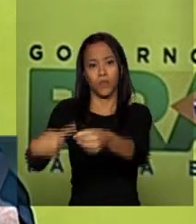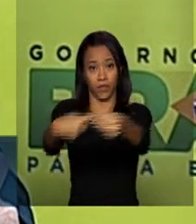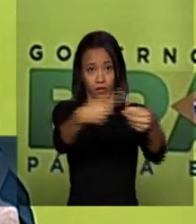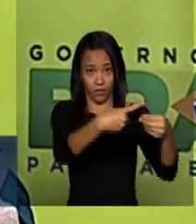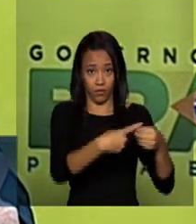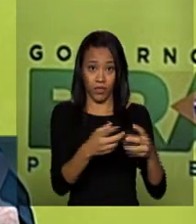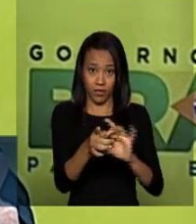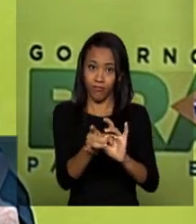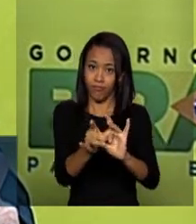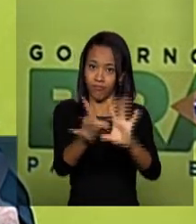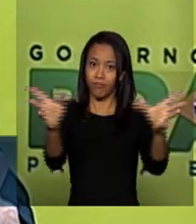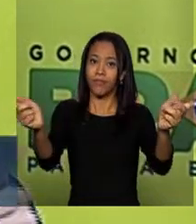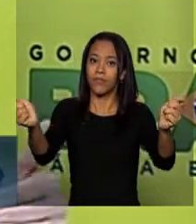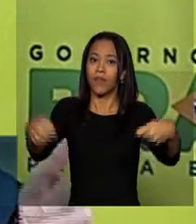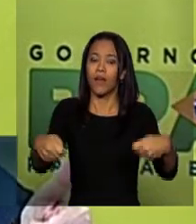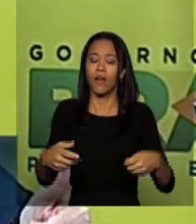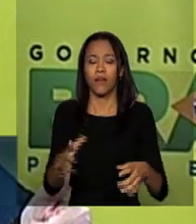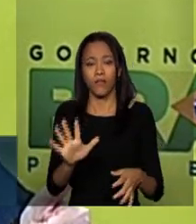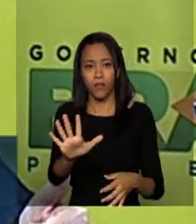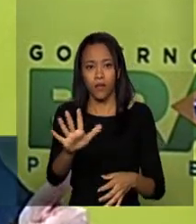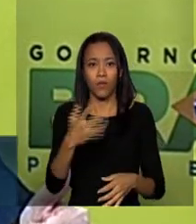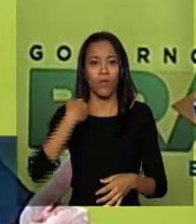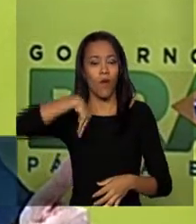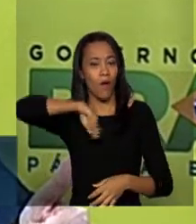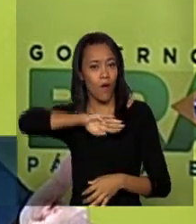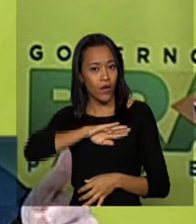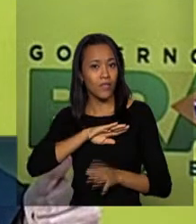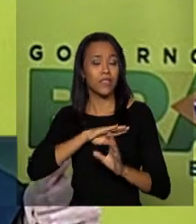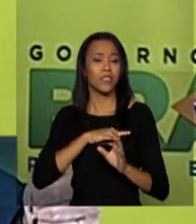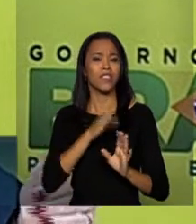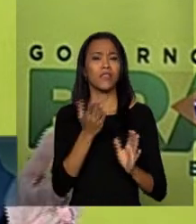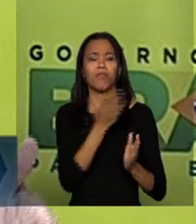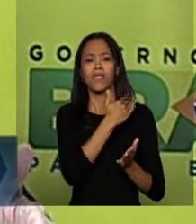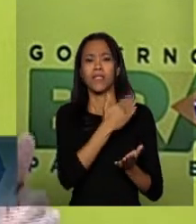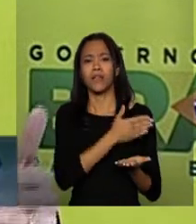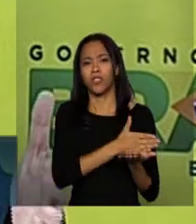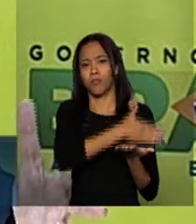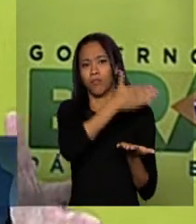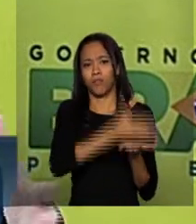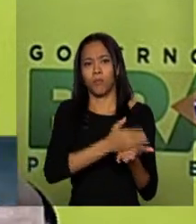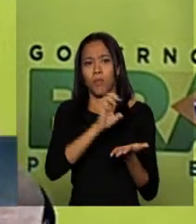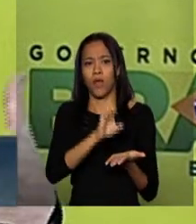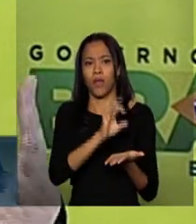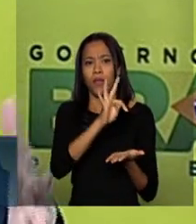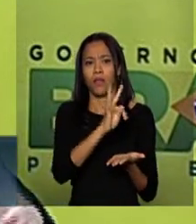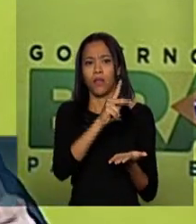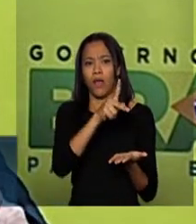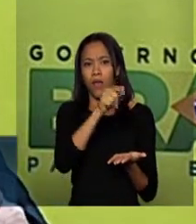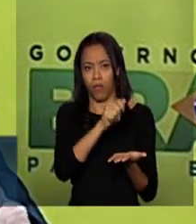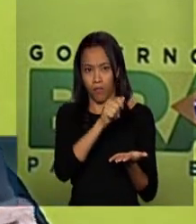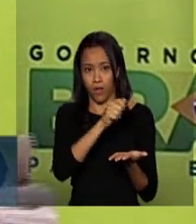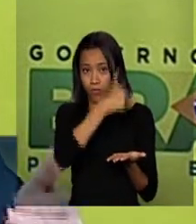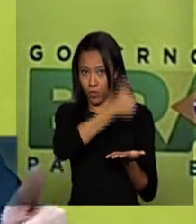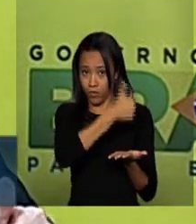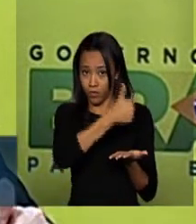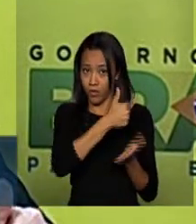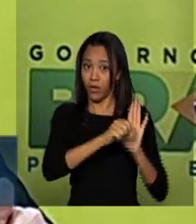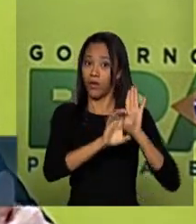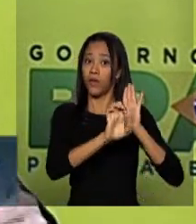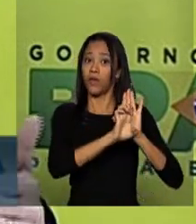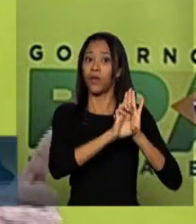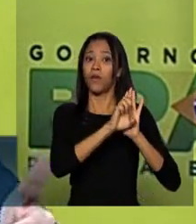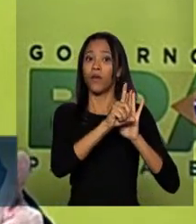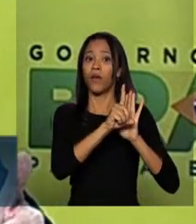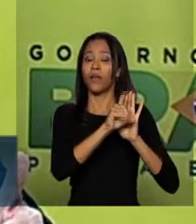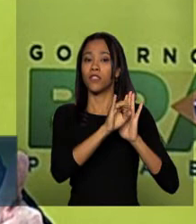a gente elimina também uma etapa que foi muito importante no primeiro